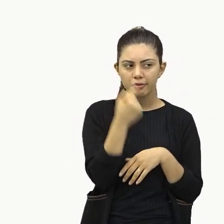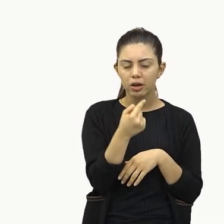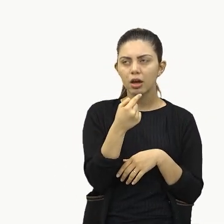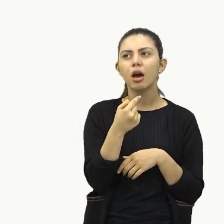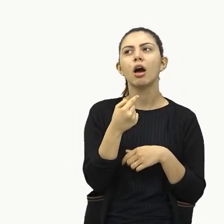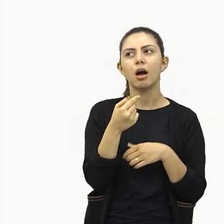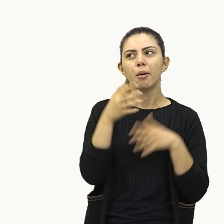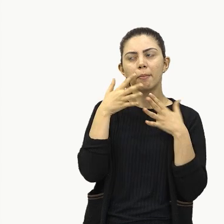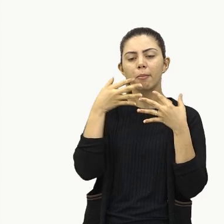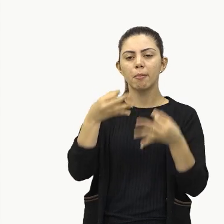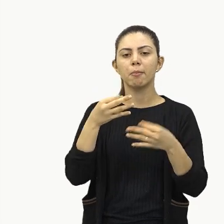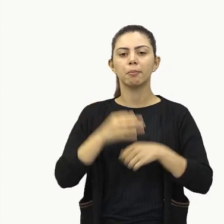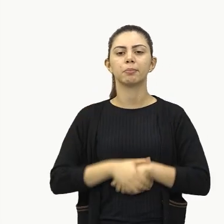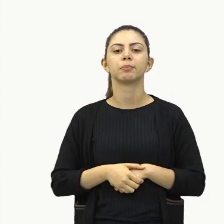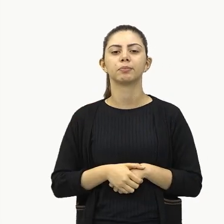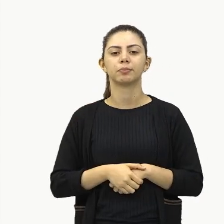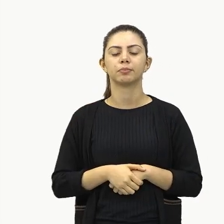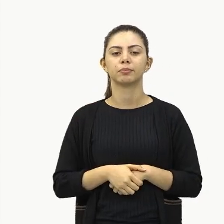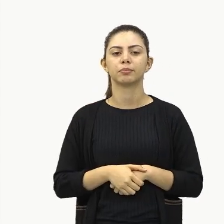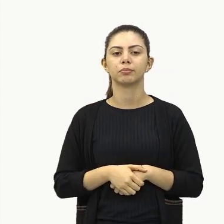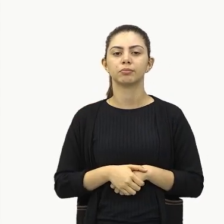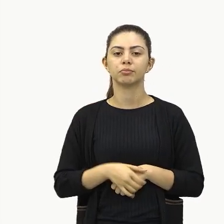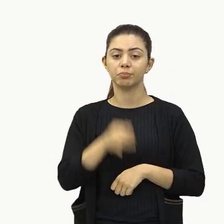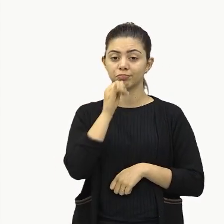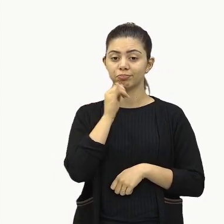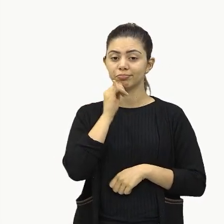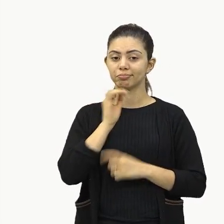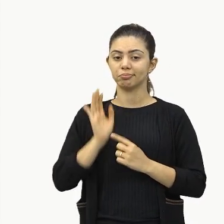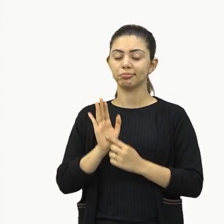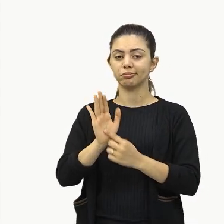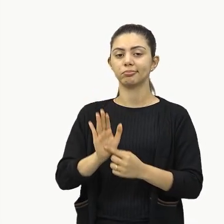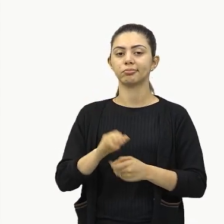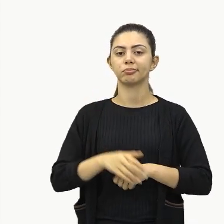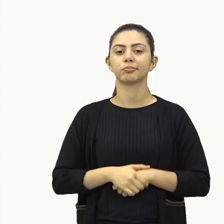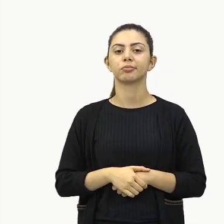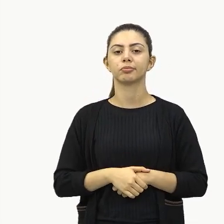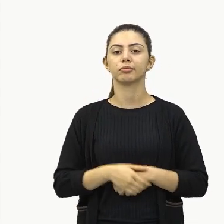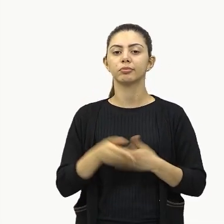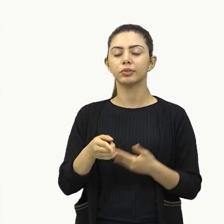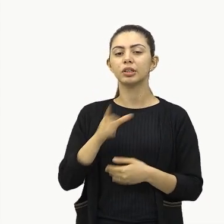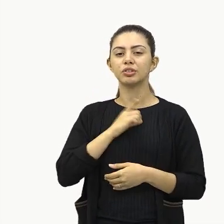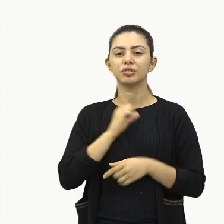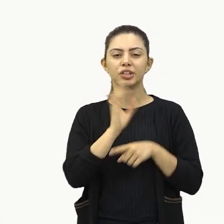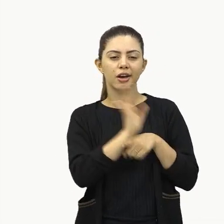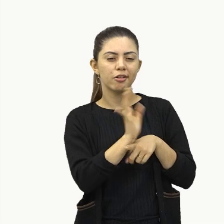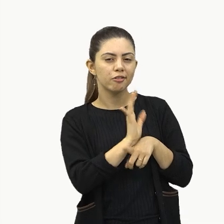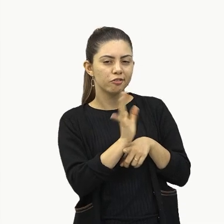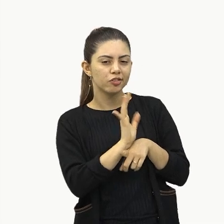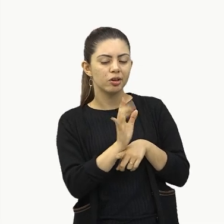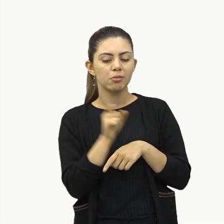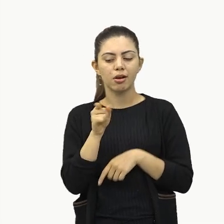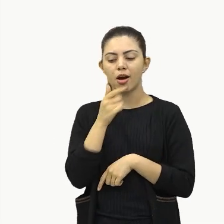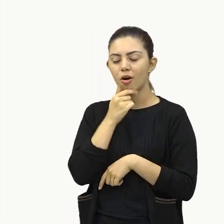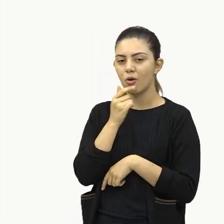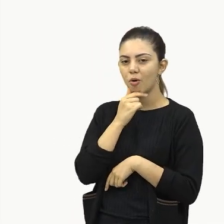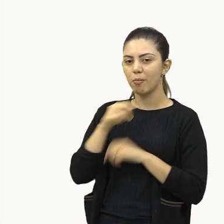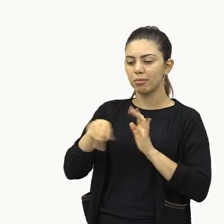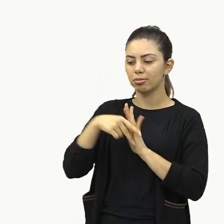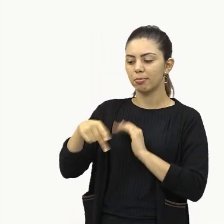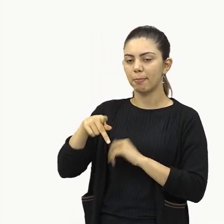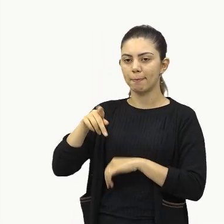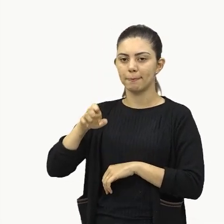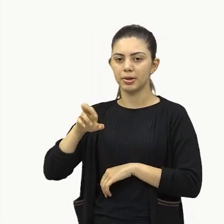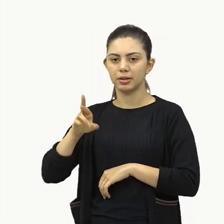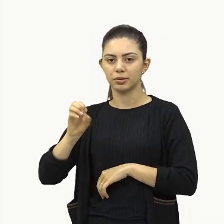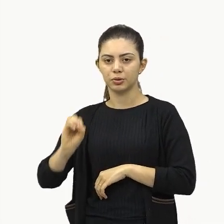Então, vamos lá. Ver aqui um exemplo. Em sua coleção de filmes antigos, o Pedro possui 18 filmes